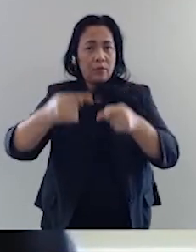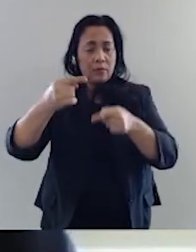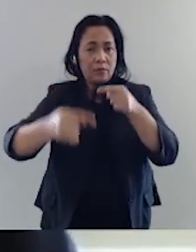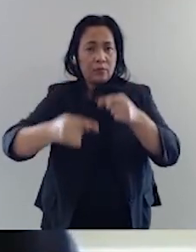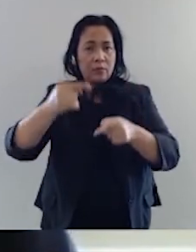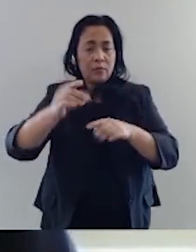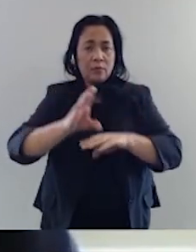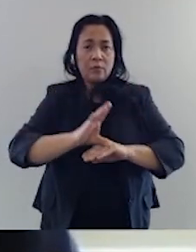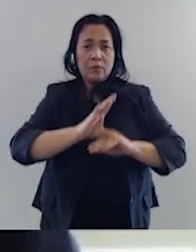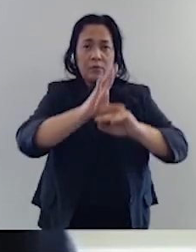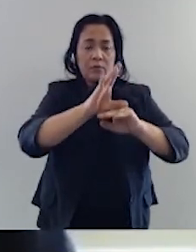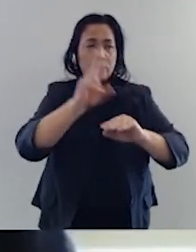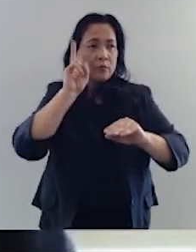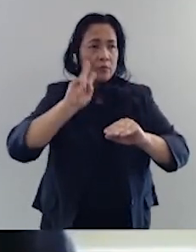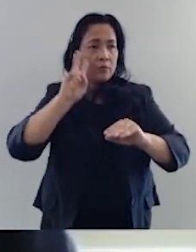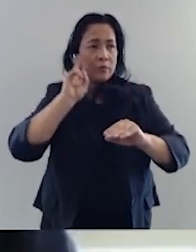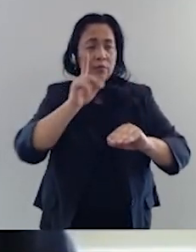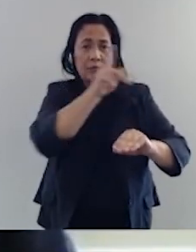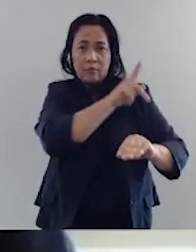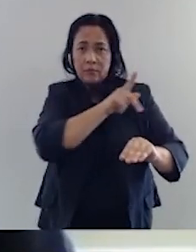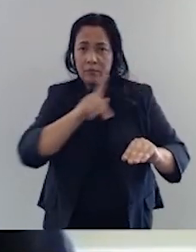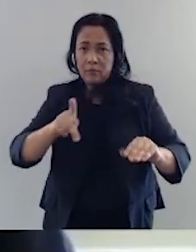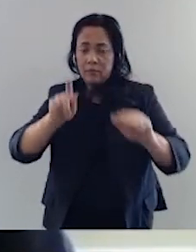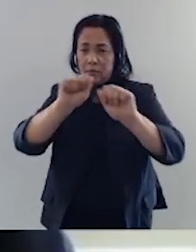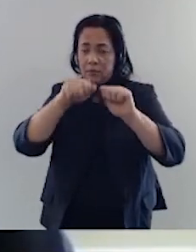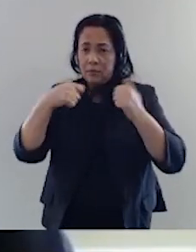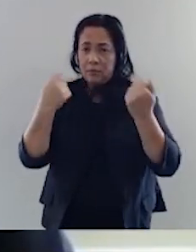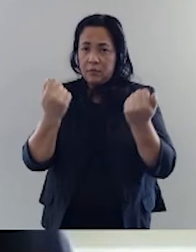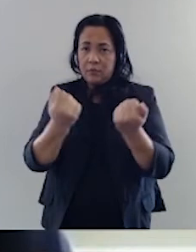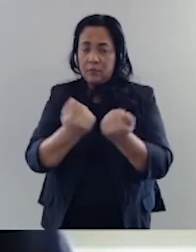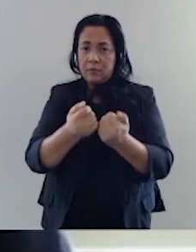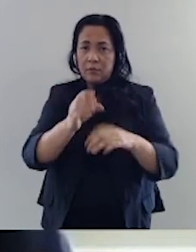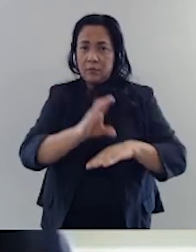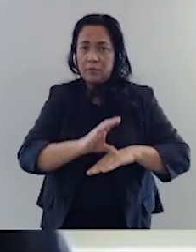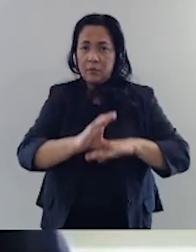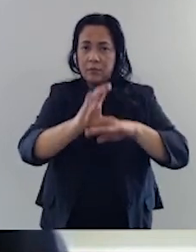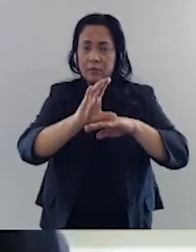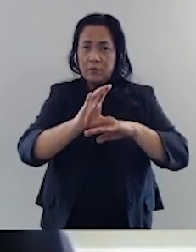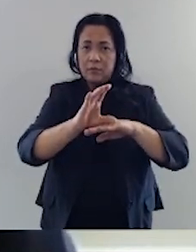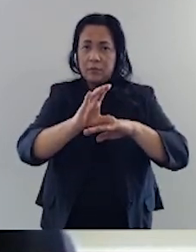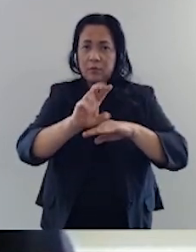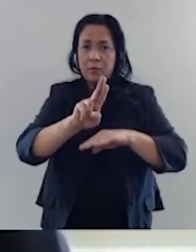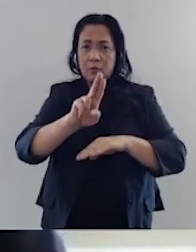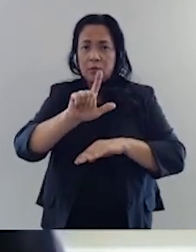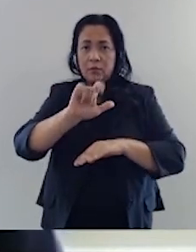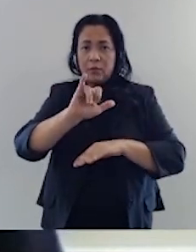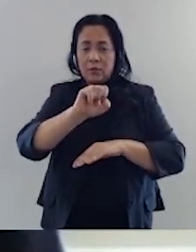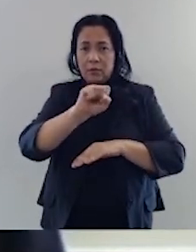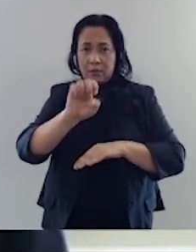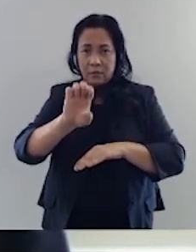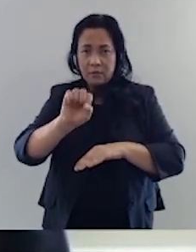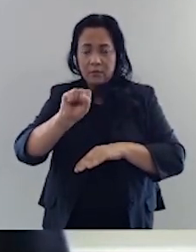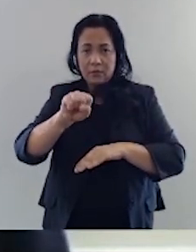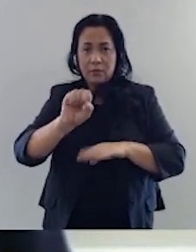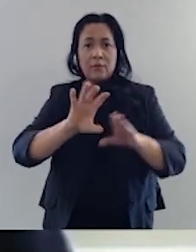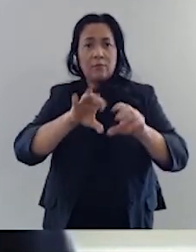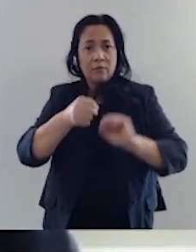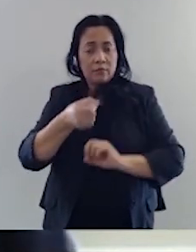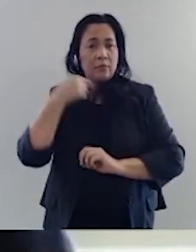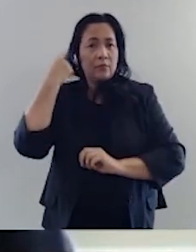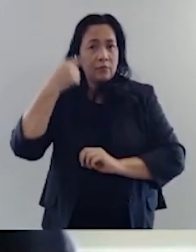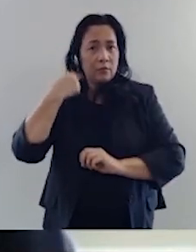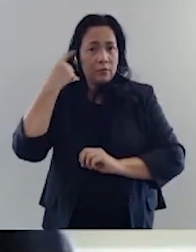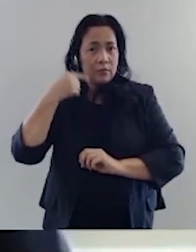sempre lembrando, o presidente da Assembleia Nacional Constituinte, deputado Ulisses Guimarães, era um advogado, o relator